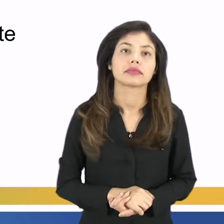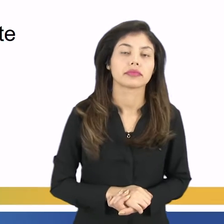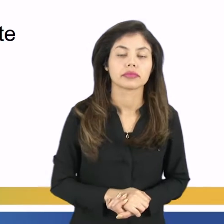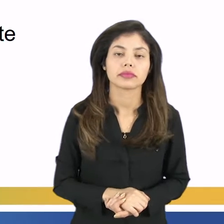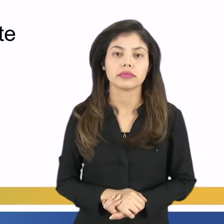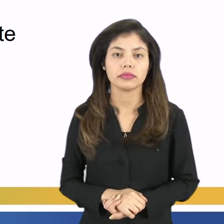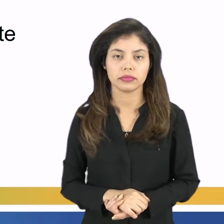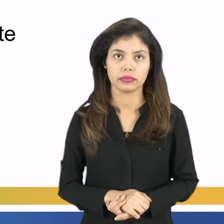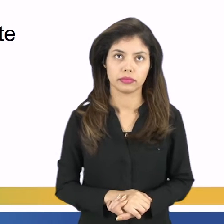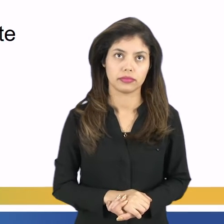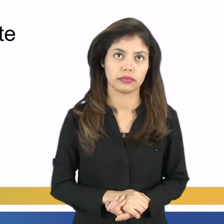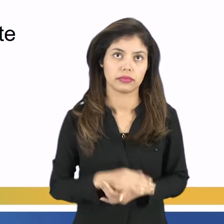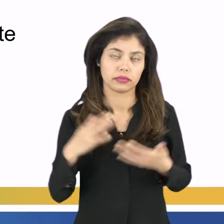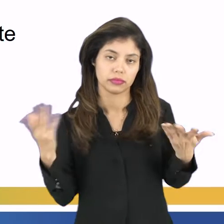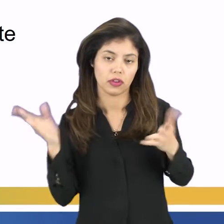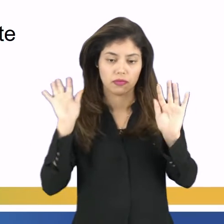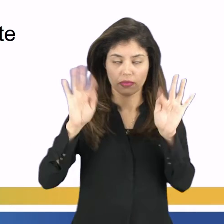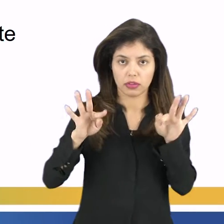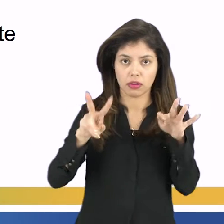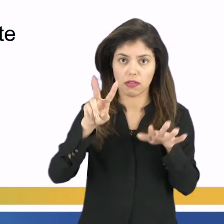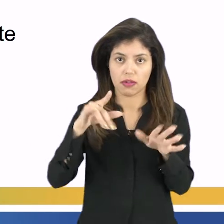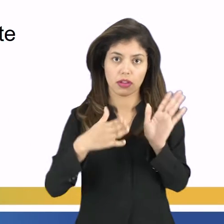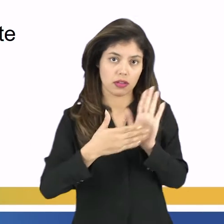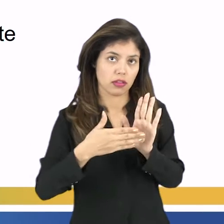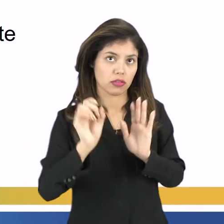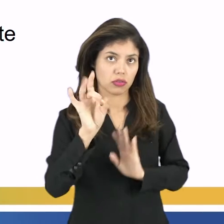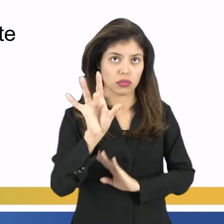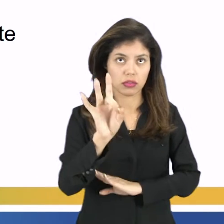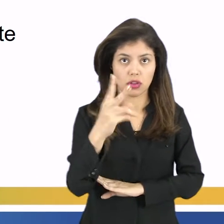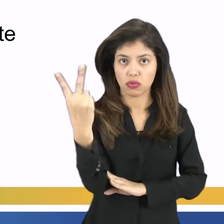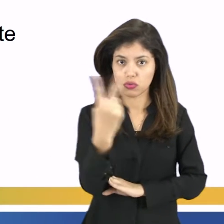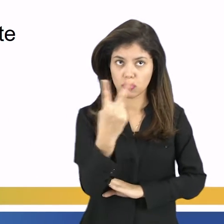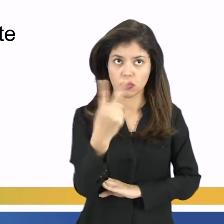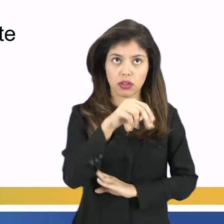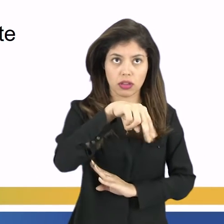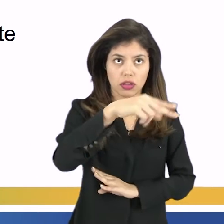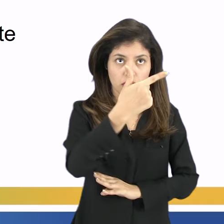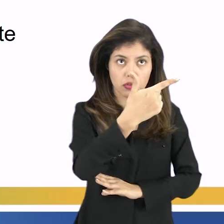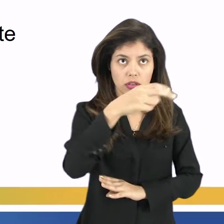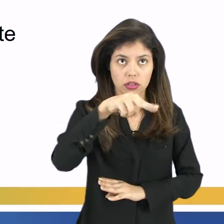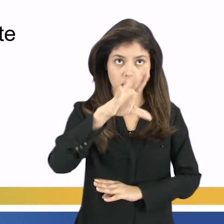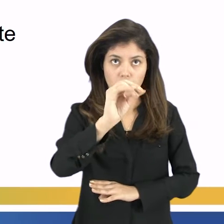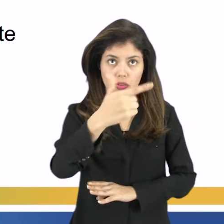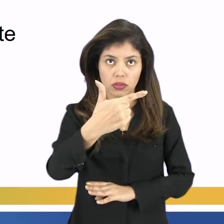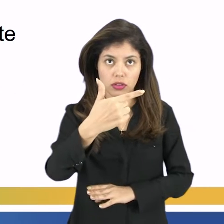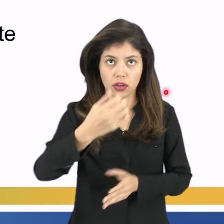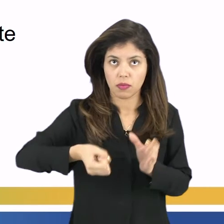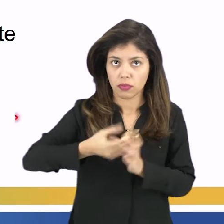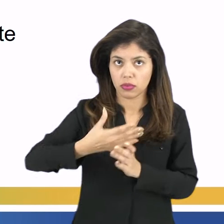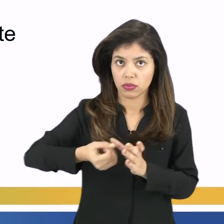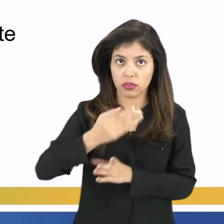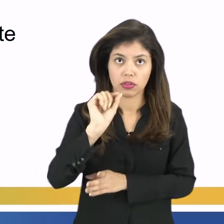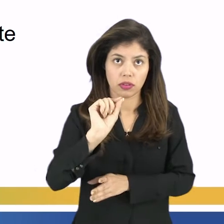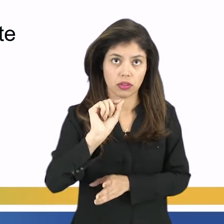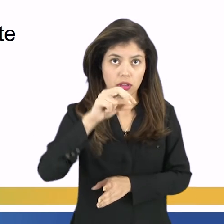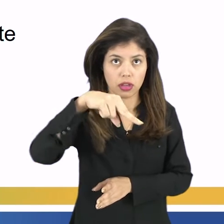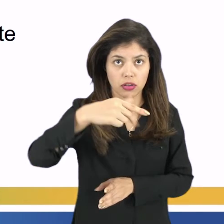gás oxigênio com gás oxigênio, e ao final vai sobrar apenas 2NO2, produzindo ali